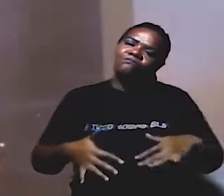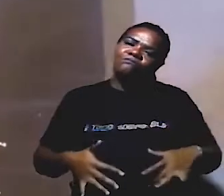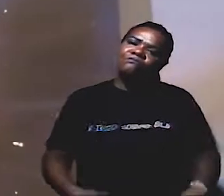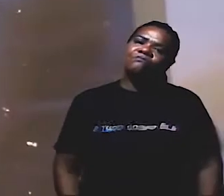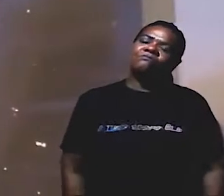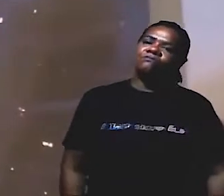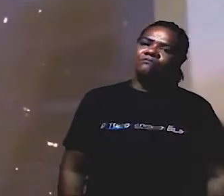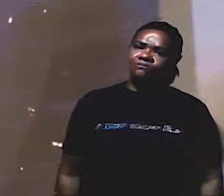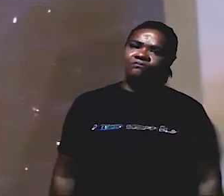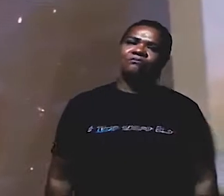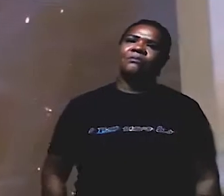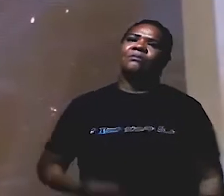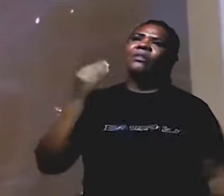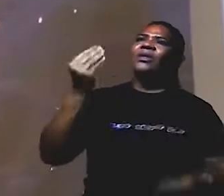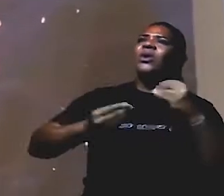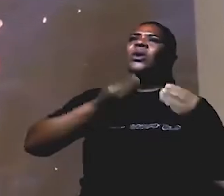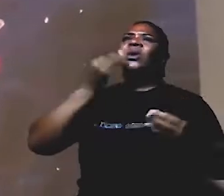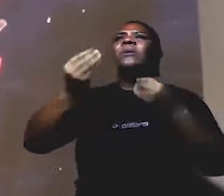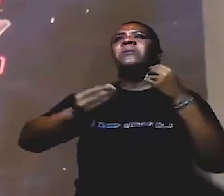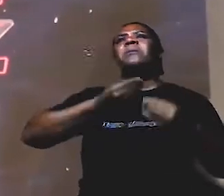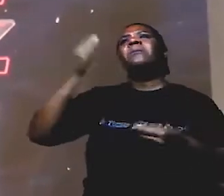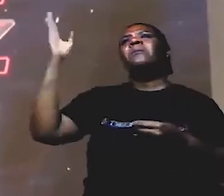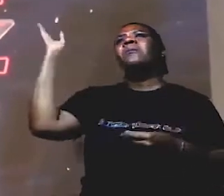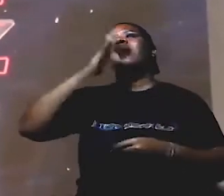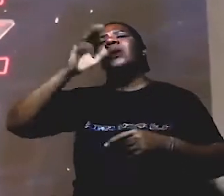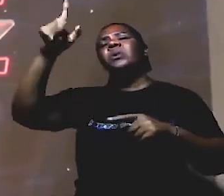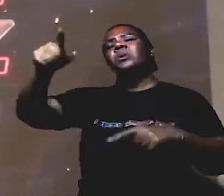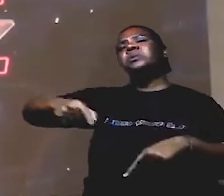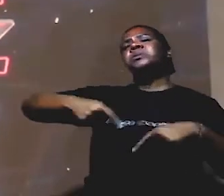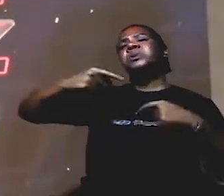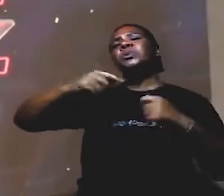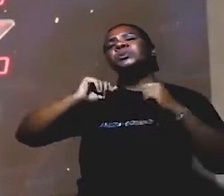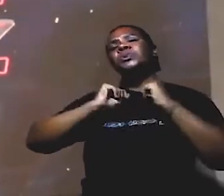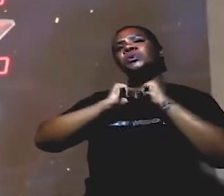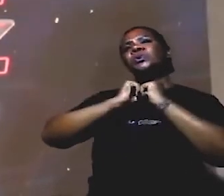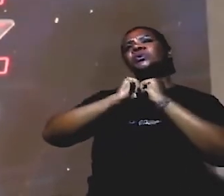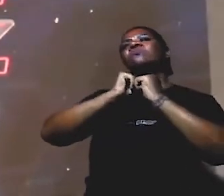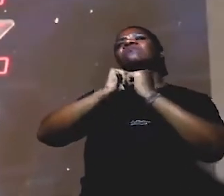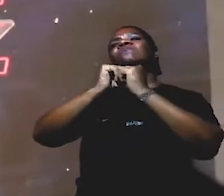molhar, como sinal que tu estás.